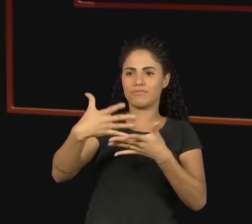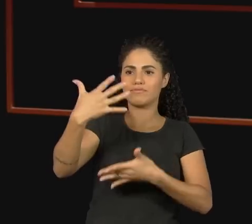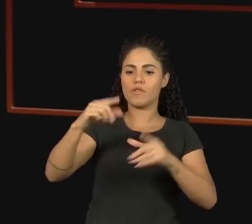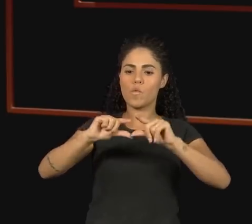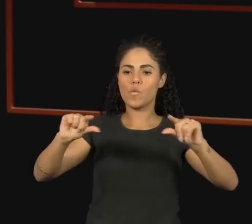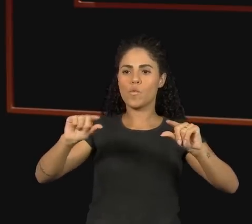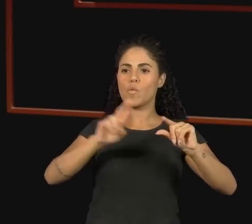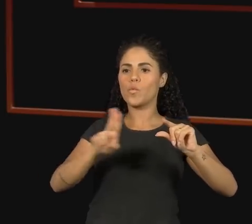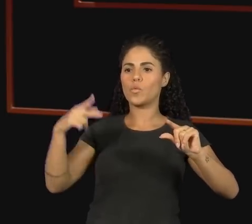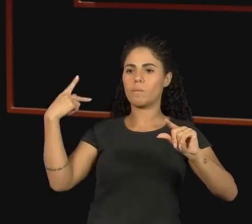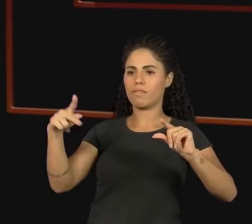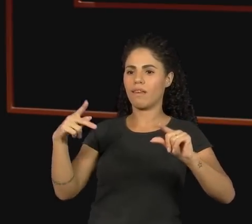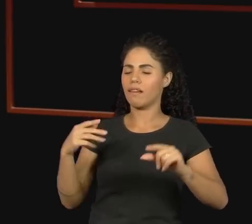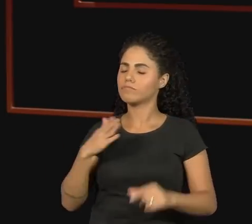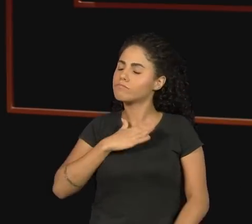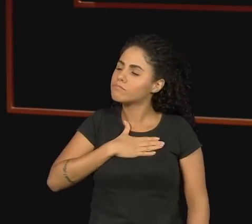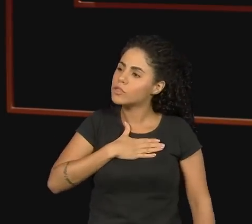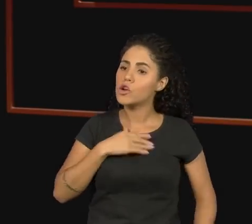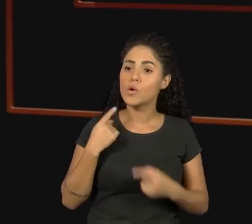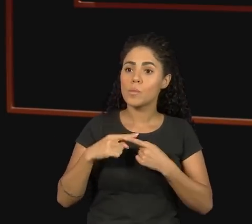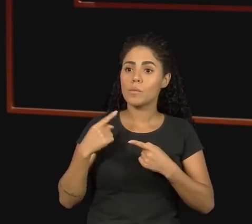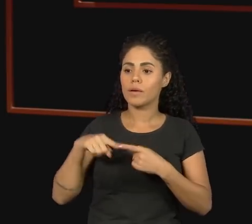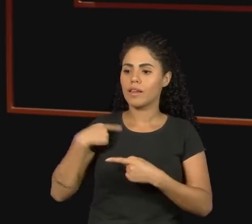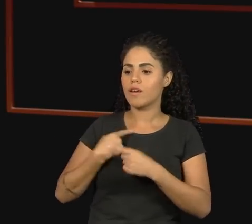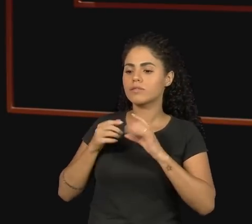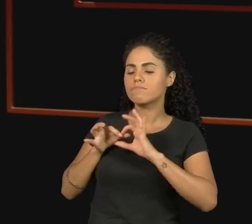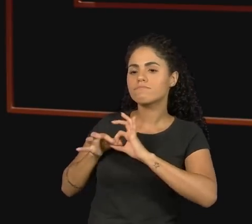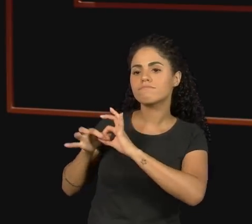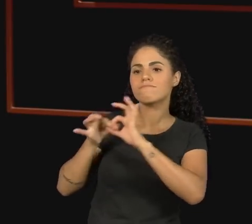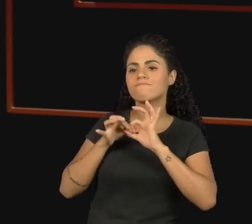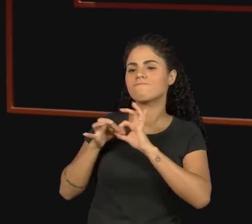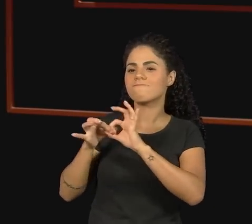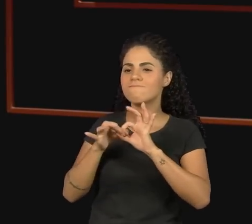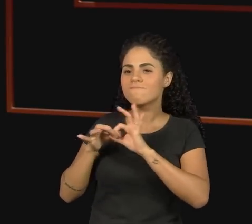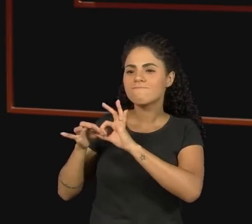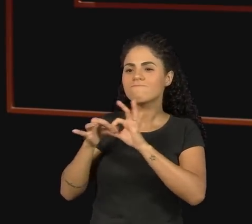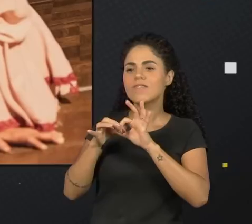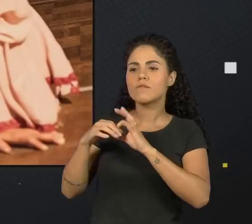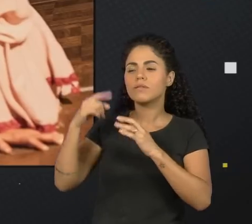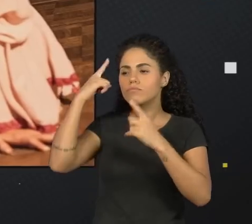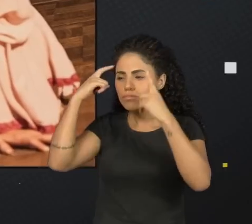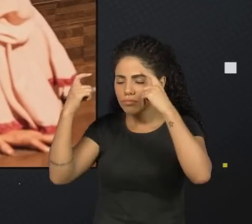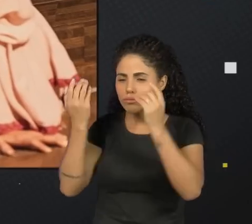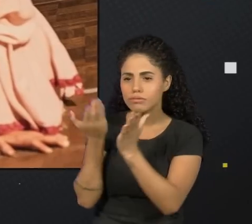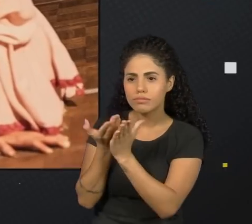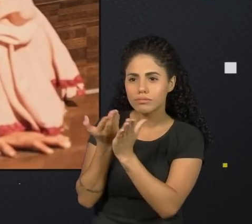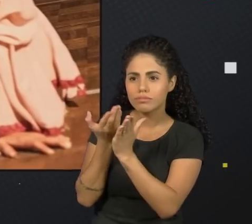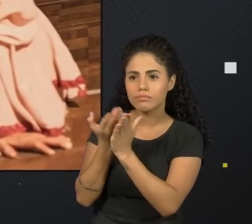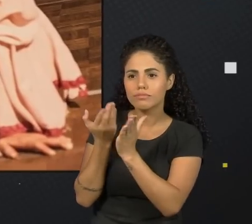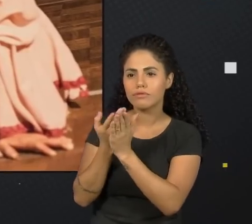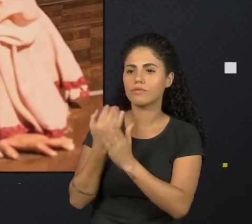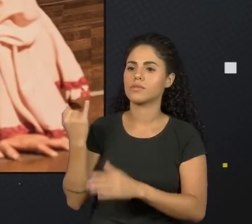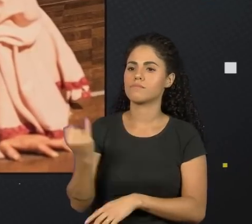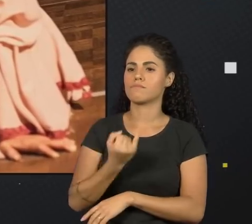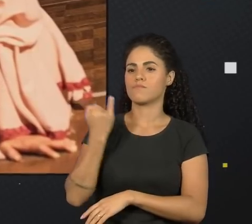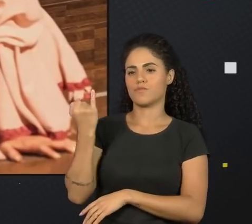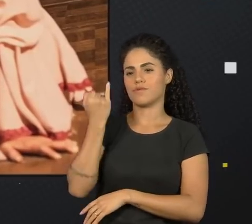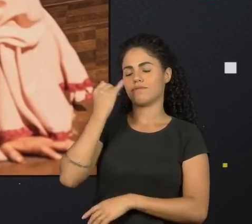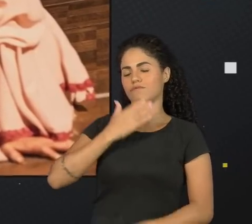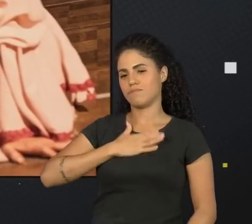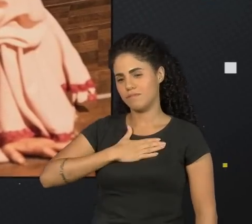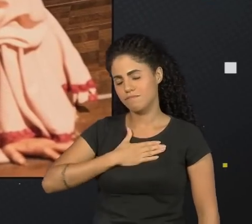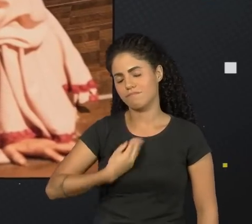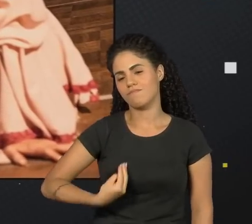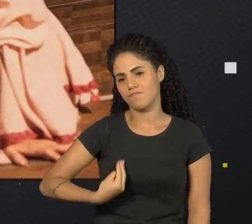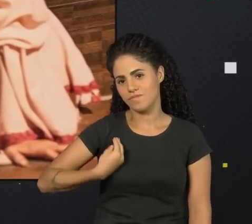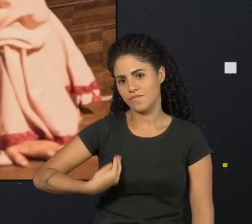realmente, ficamos muito unidos mesmo, assim, para criar isso tudo. Isso foi muito importante para mim, muito. E